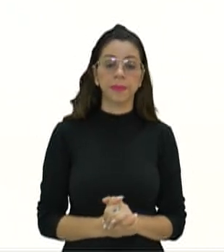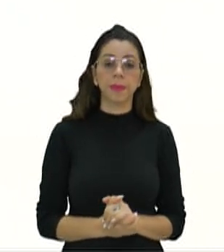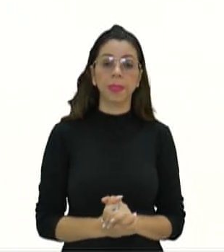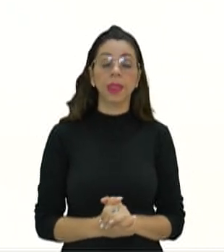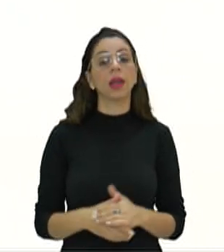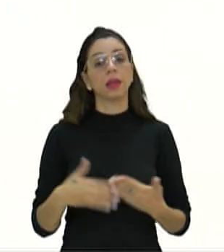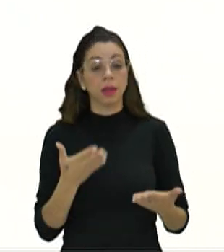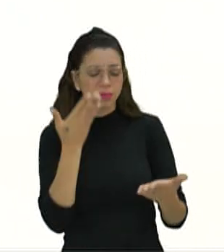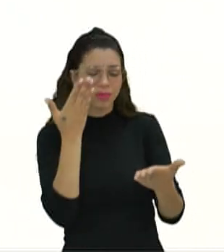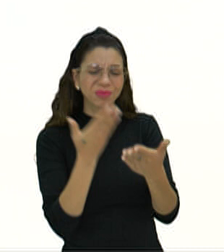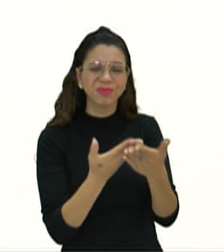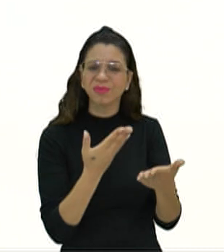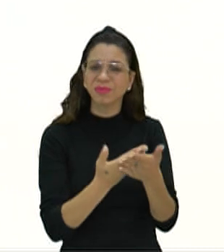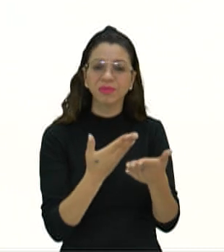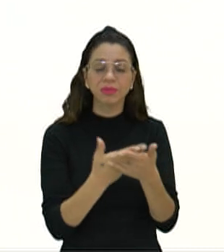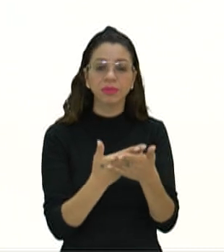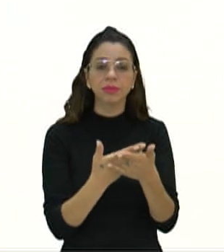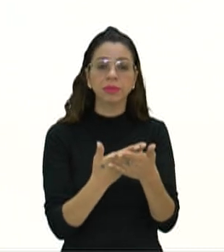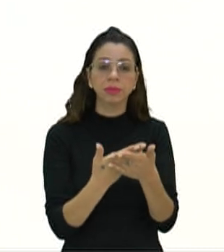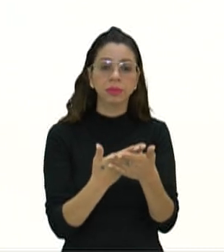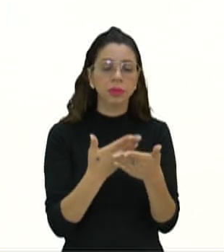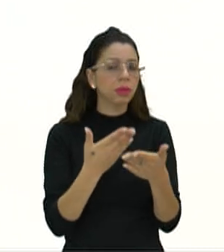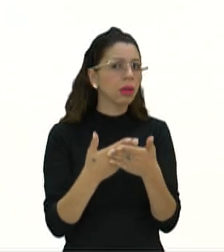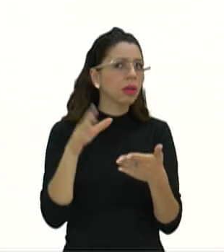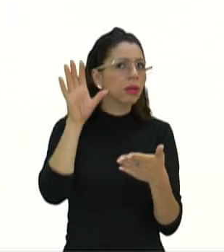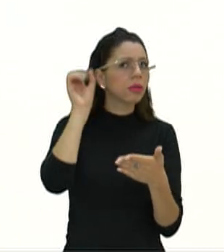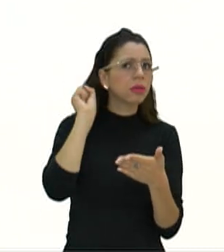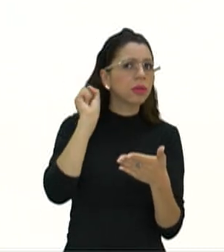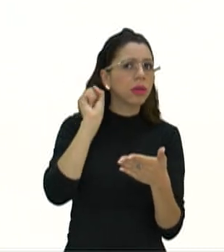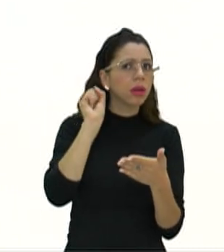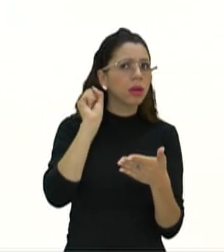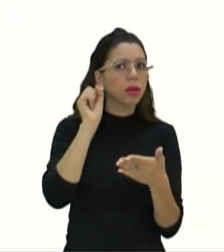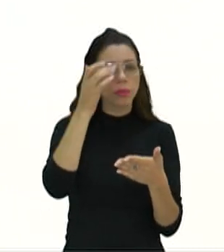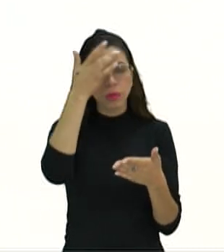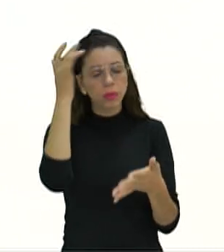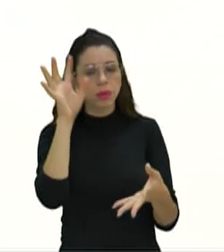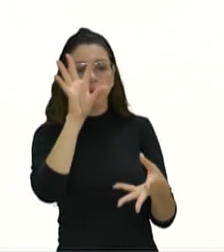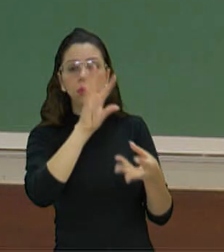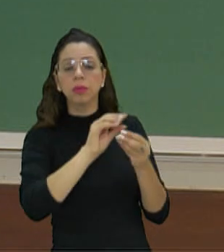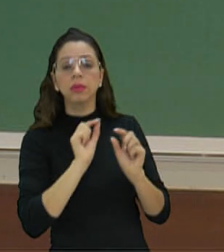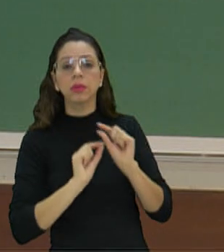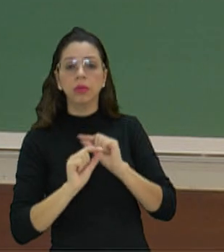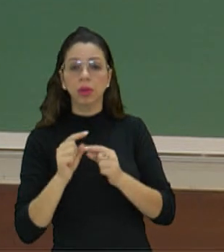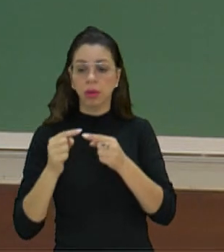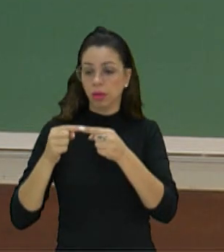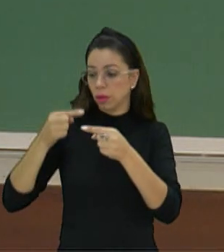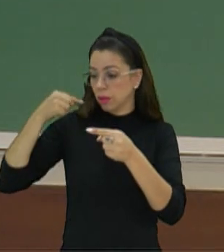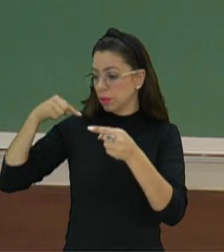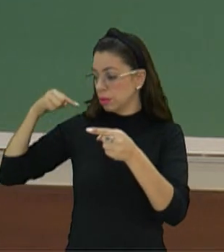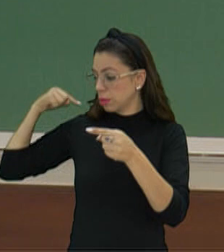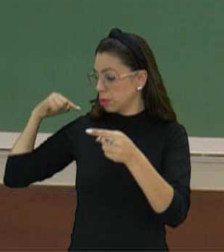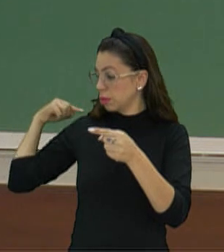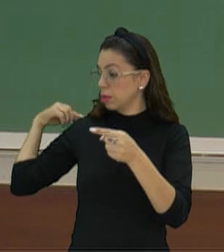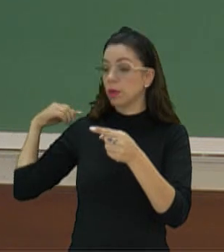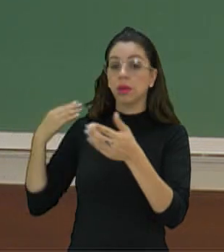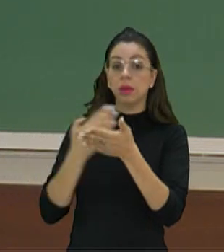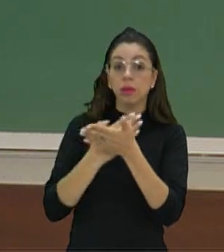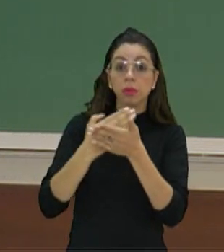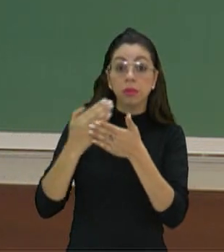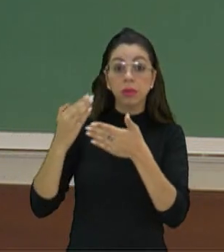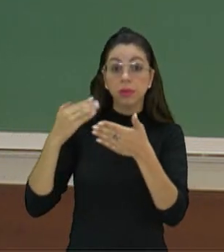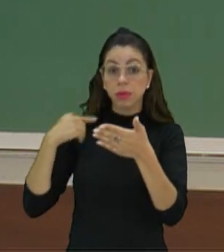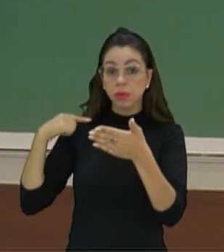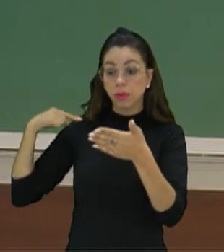tem estudado muito. Ao escutar isso, o que a pessoa entende? Em algum momento do passado, ele começou a estudar e